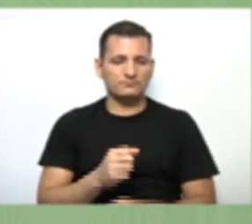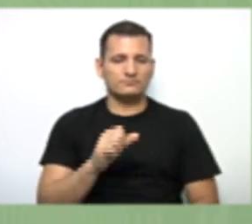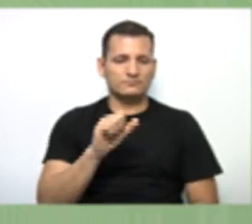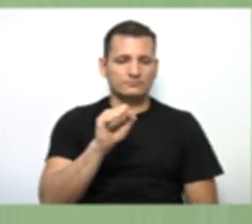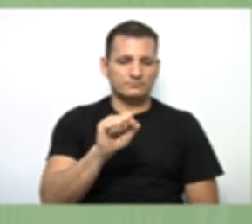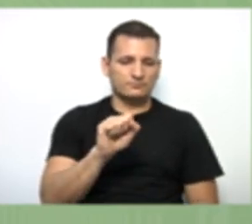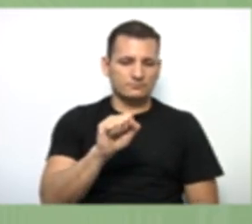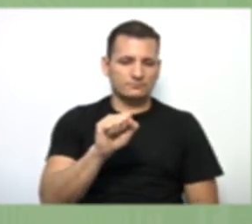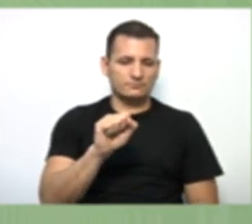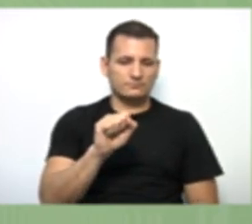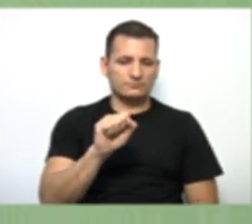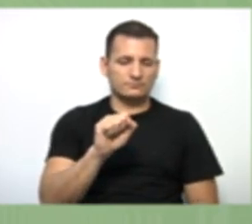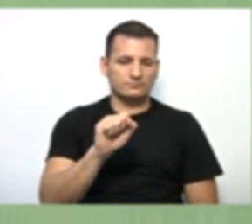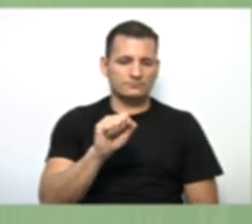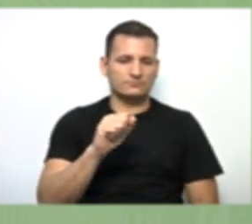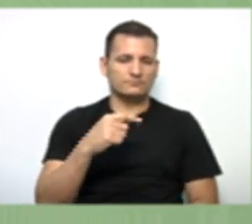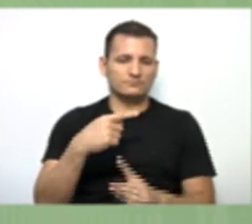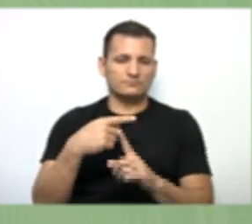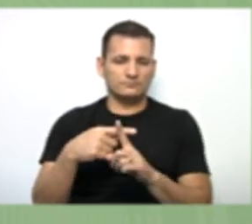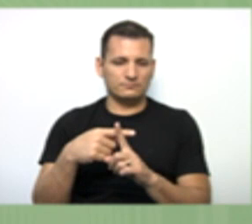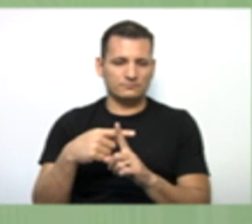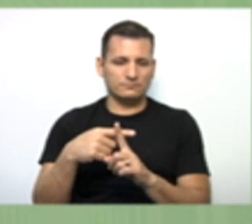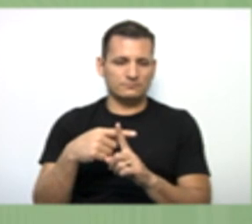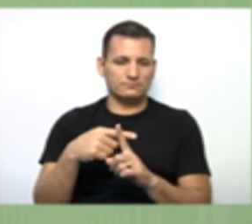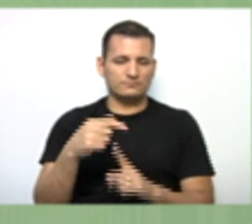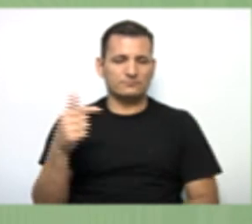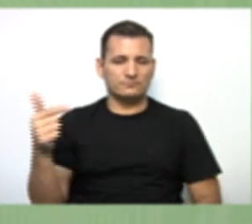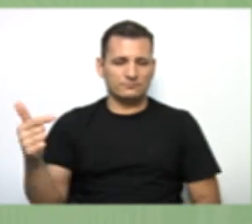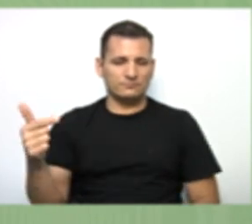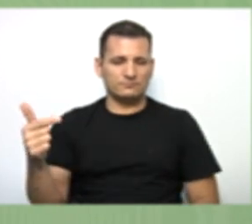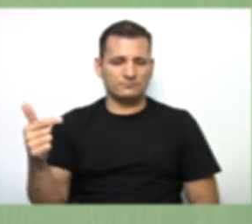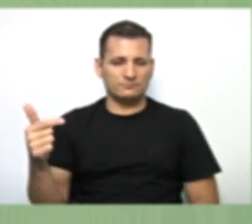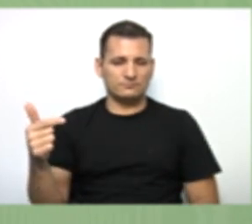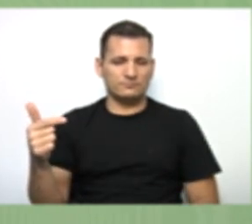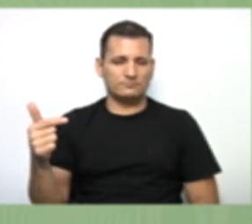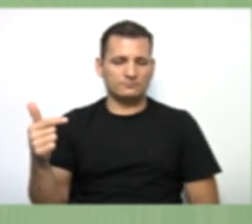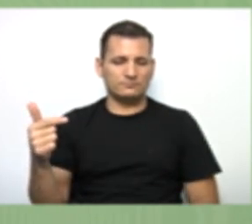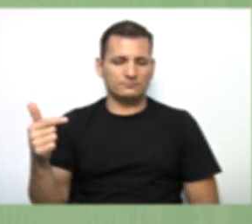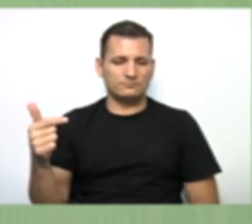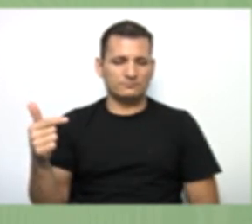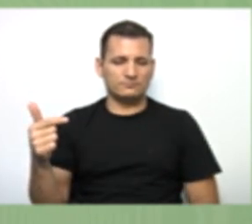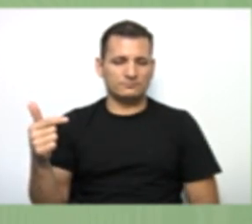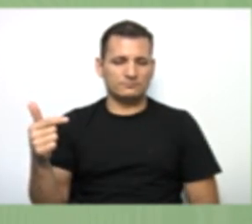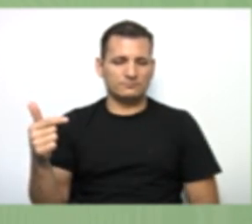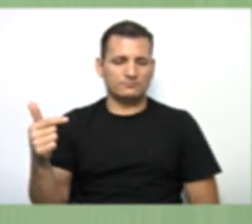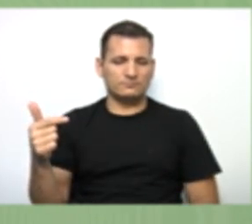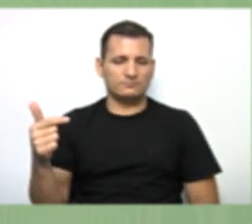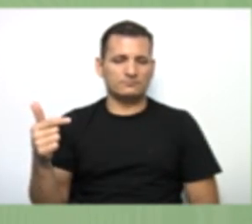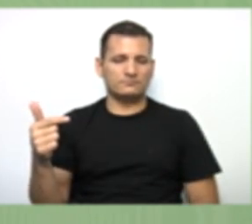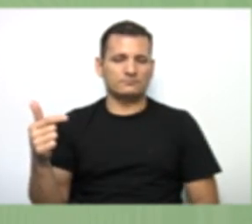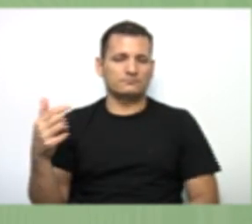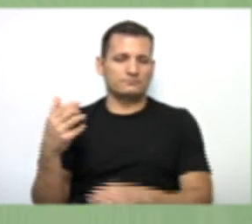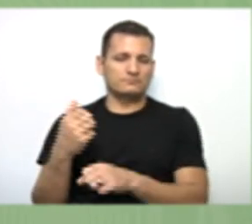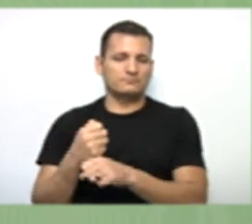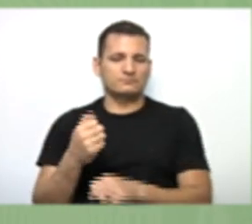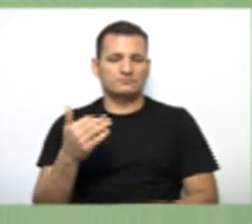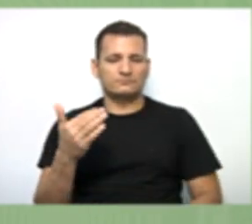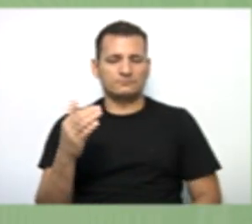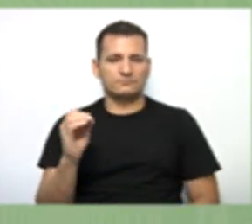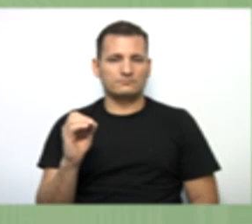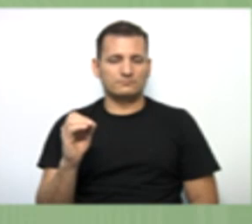8 mais 2. Quanto é que é 8 mais 2? É igual a